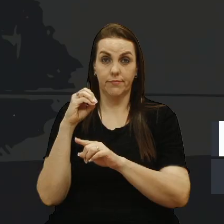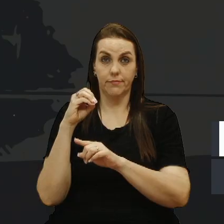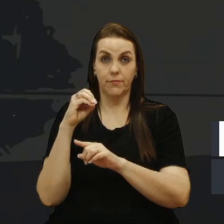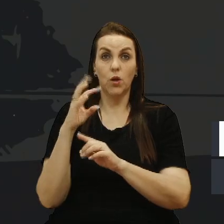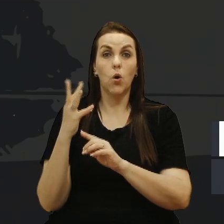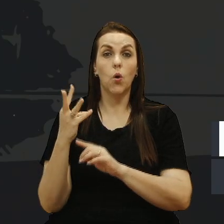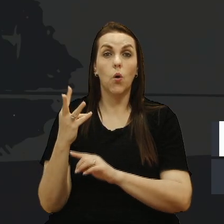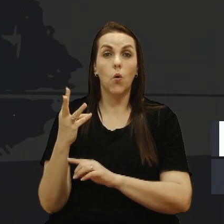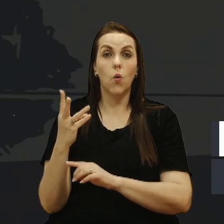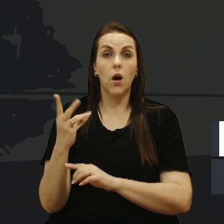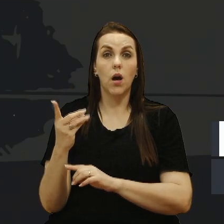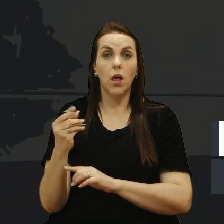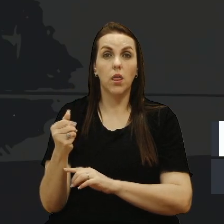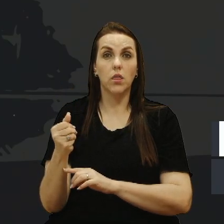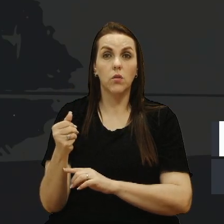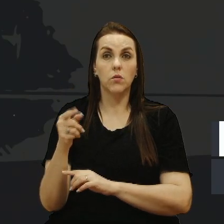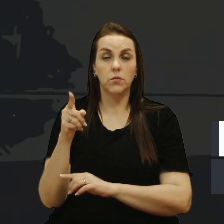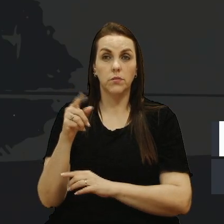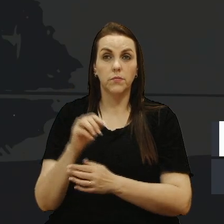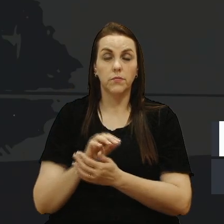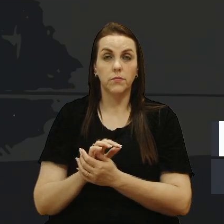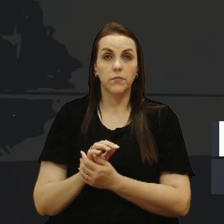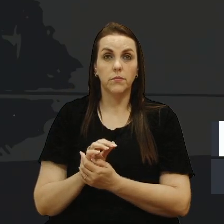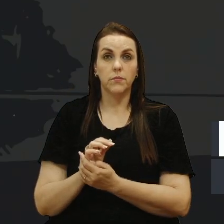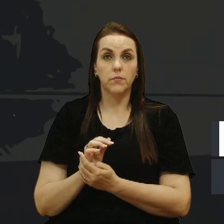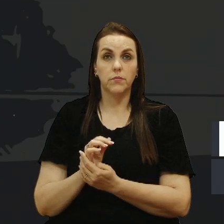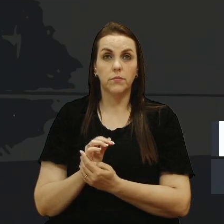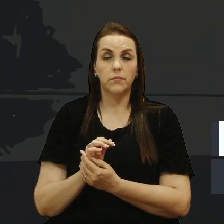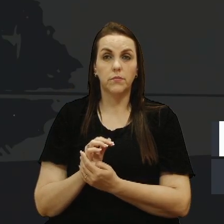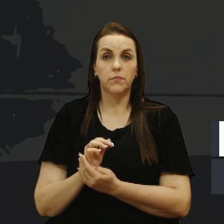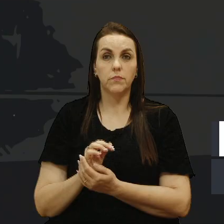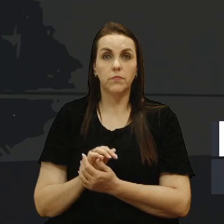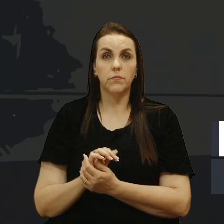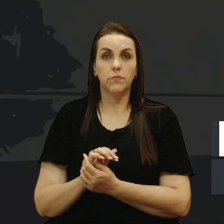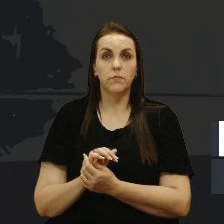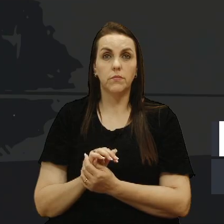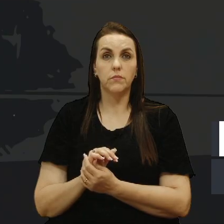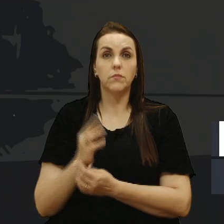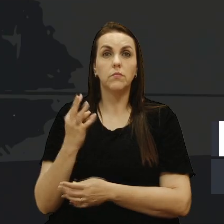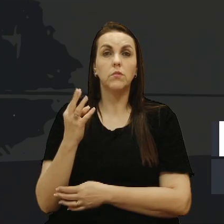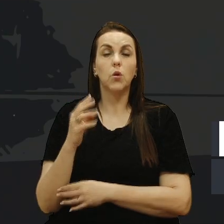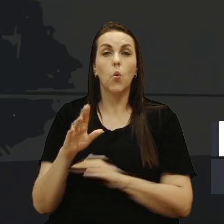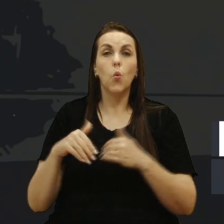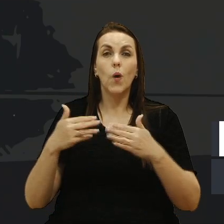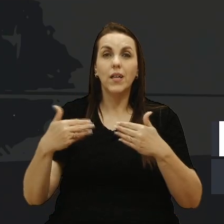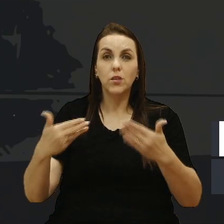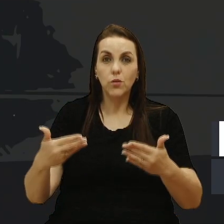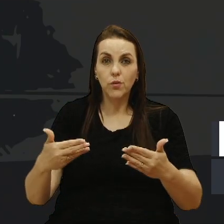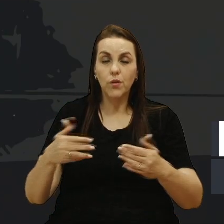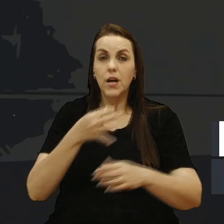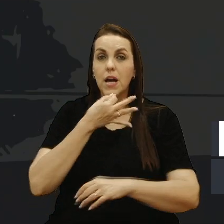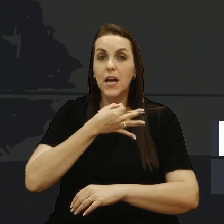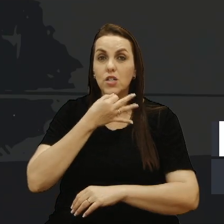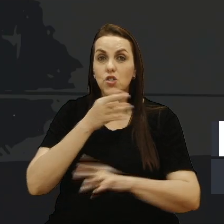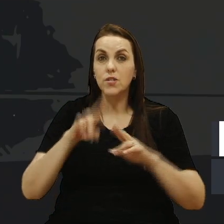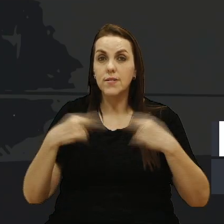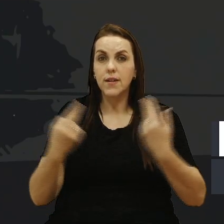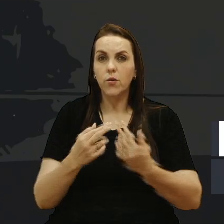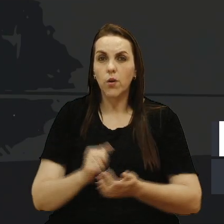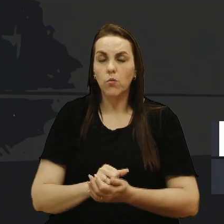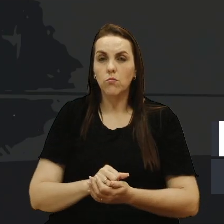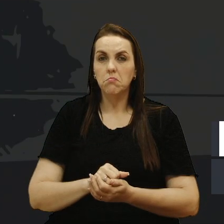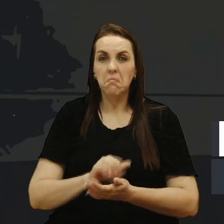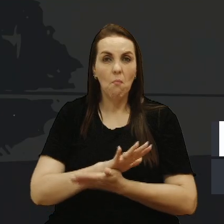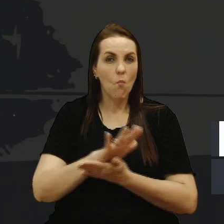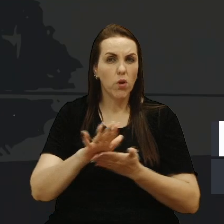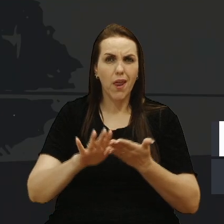Quantos? F8, apertem aí. F11, desculpa. Quando que teve alguém de Caxias na reunião? Ninguém.